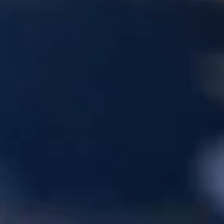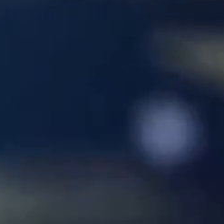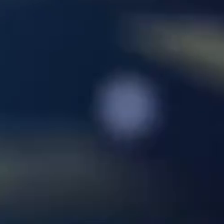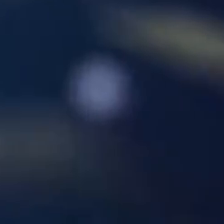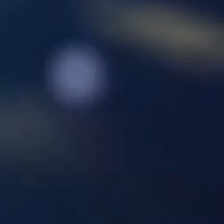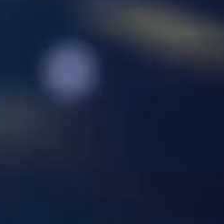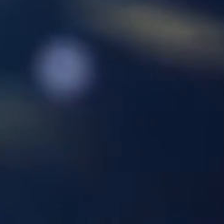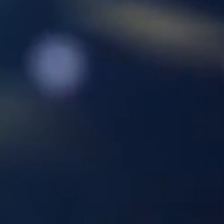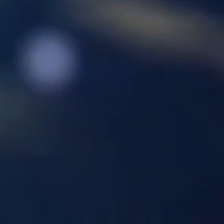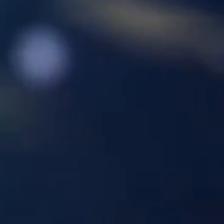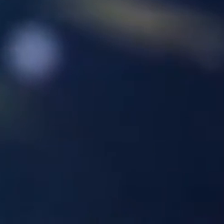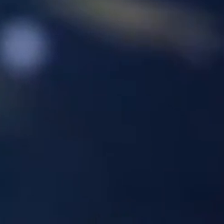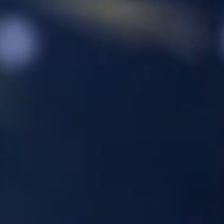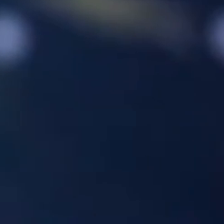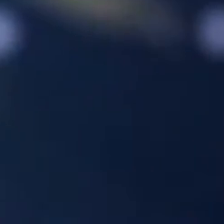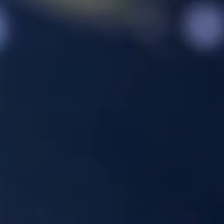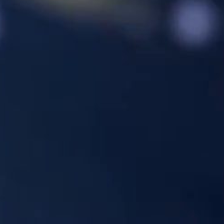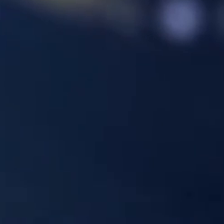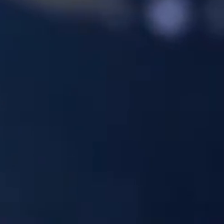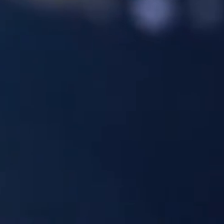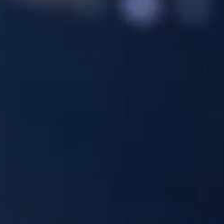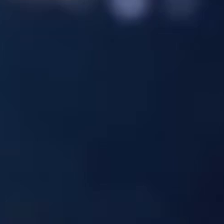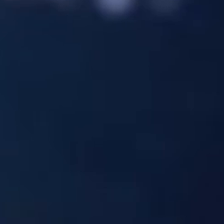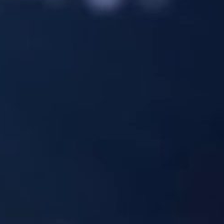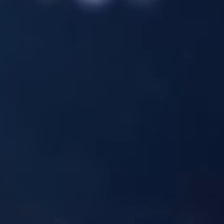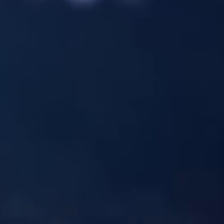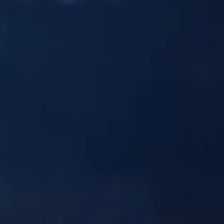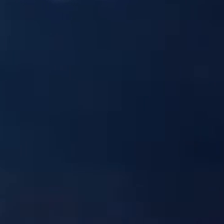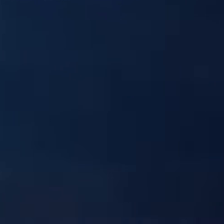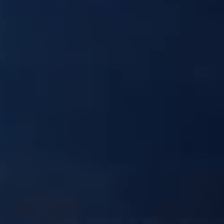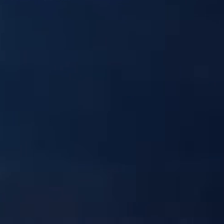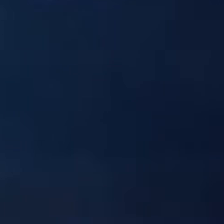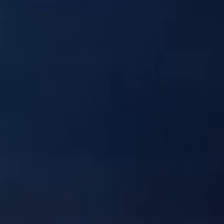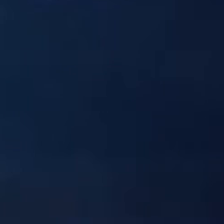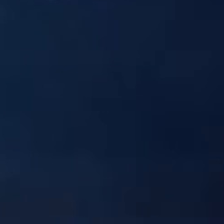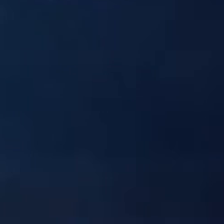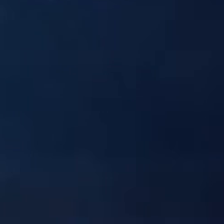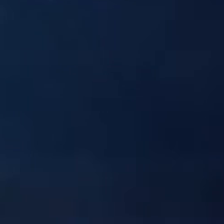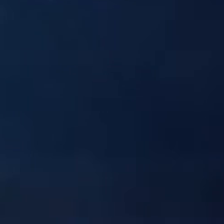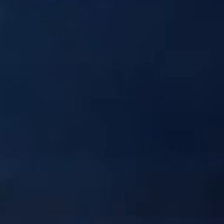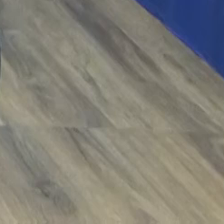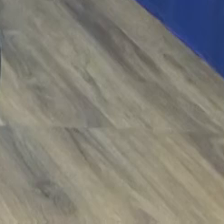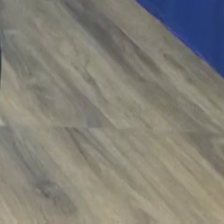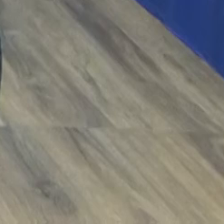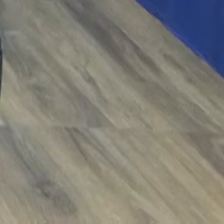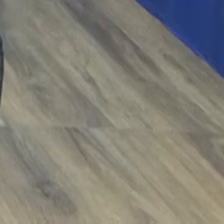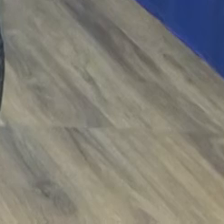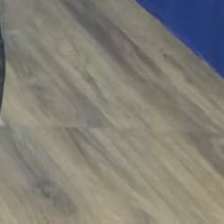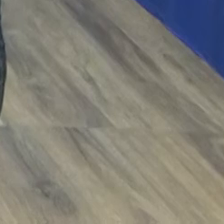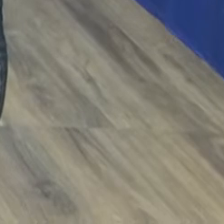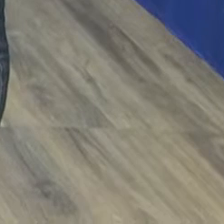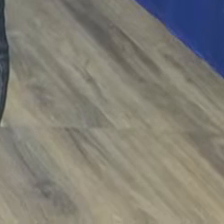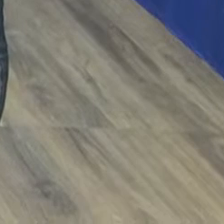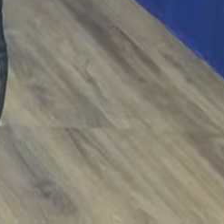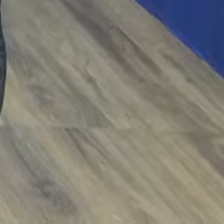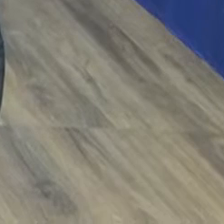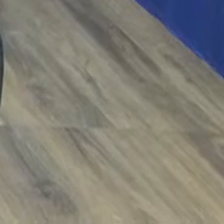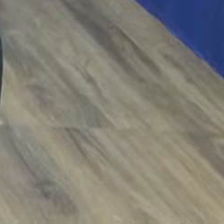www.podefalar.org.br. Pode acessar pelo seu computador, pelo celular, a qualquer momento. Embora a gente não tenha